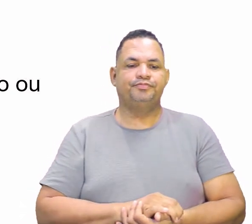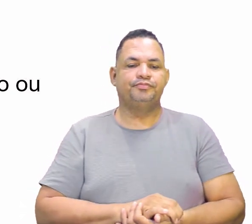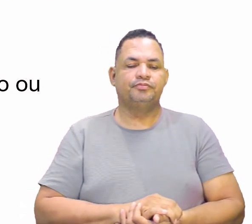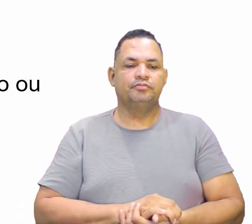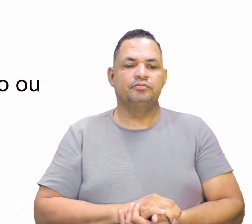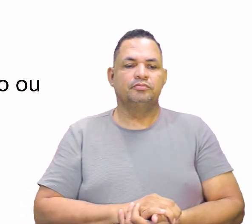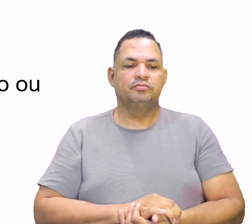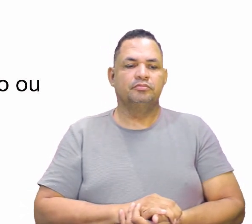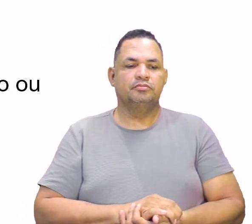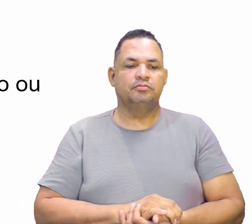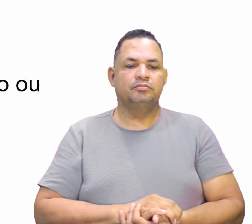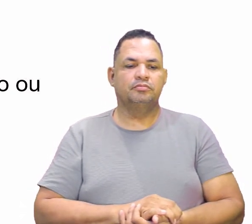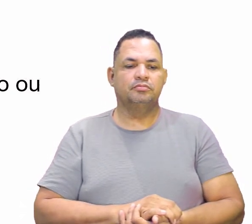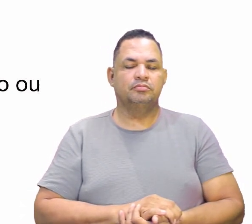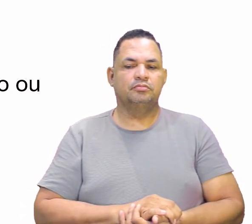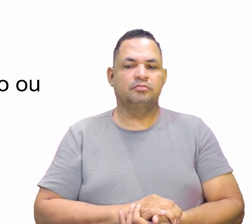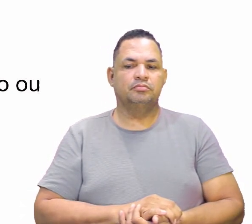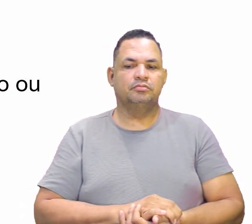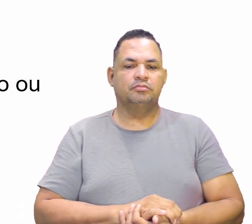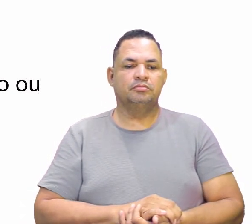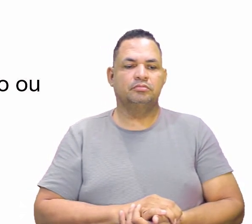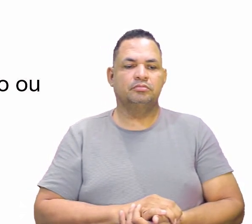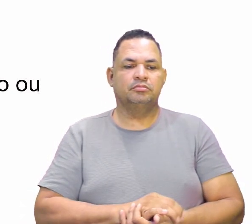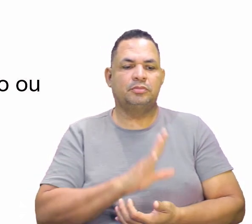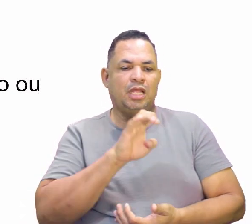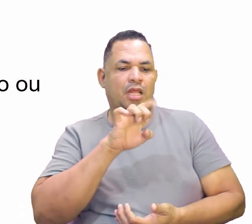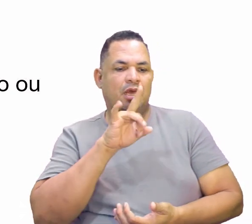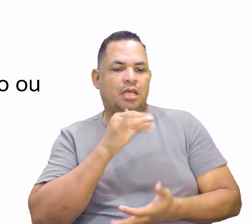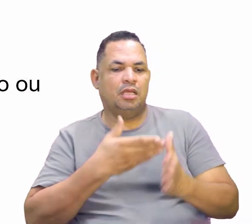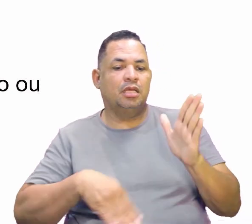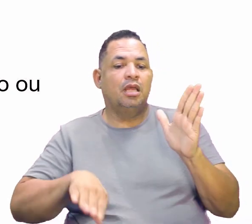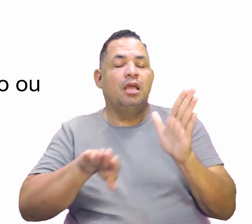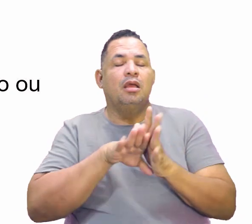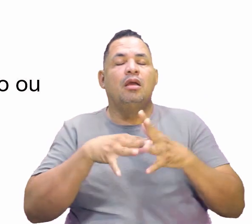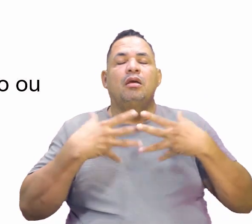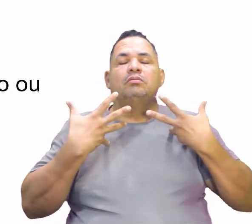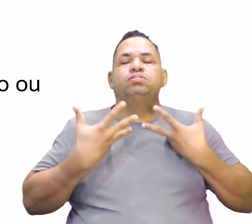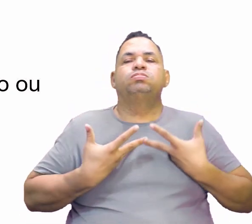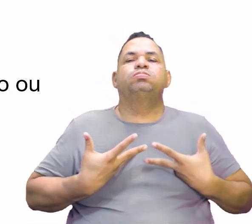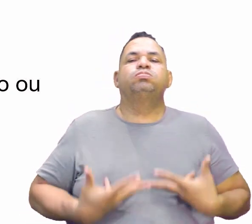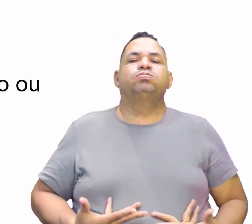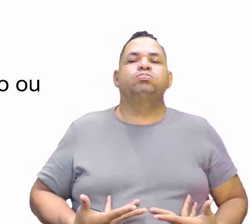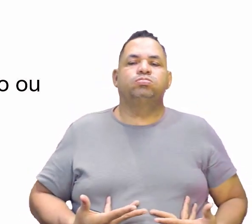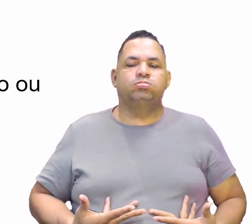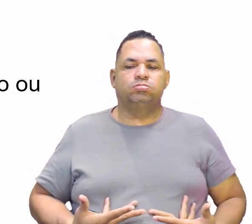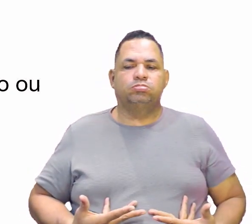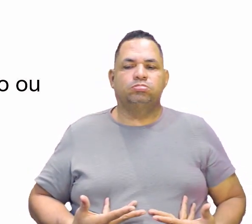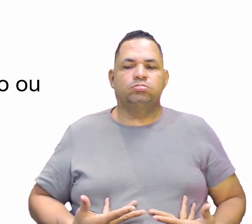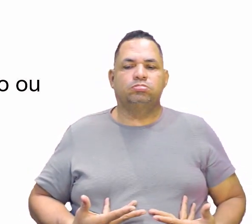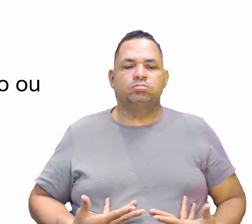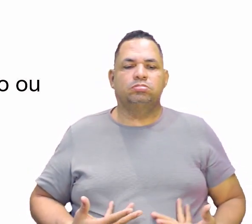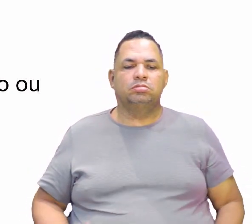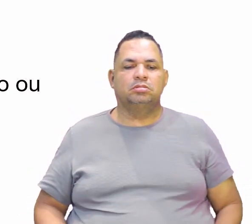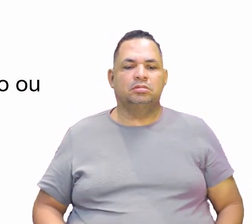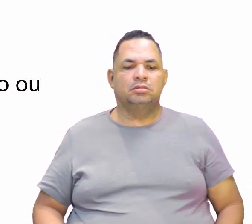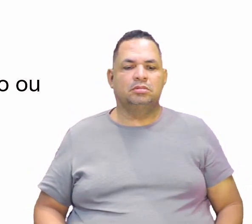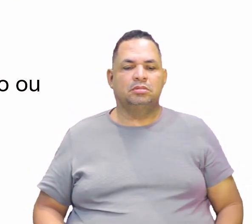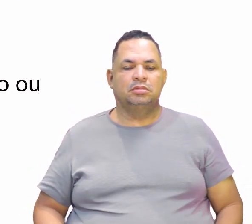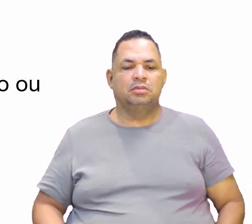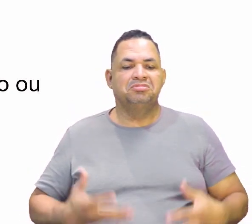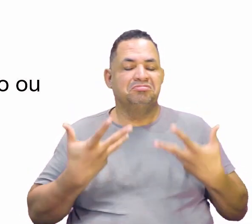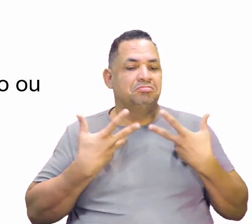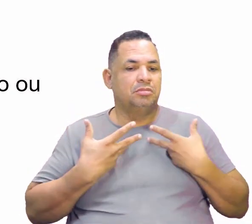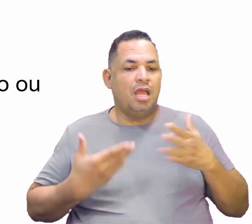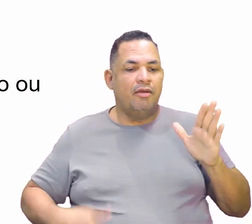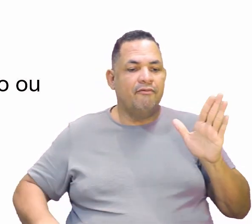no predicado nominal. Angélica chegou exausta. O que aconteceu? Ó, tem um verbo